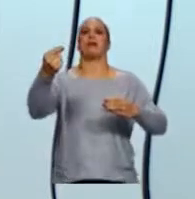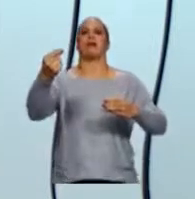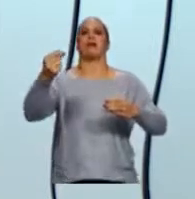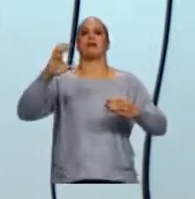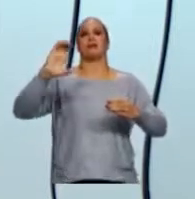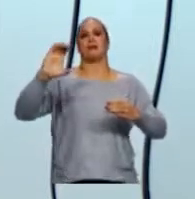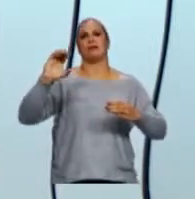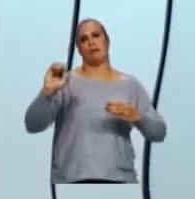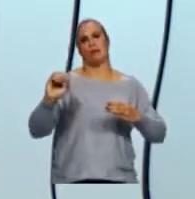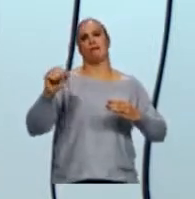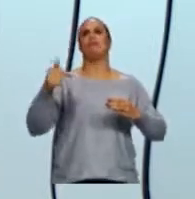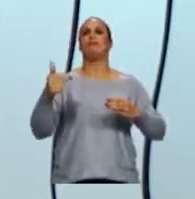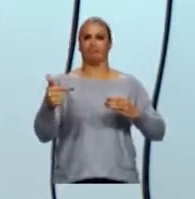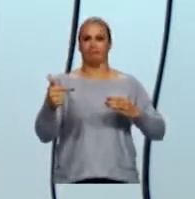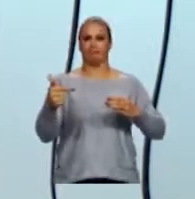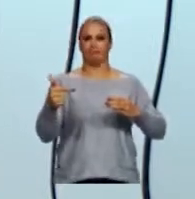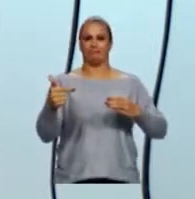um